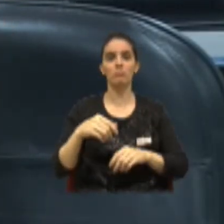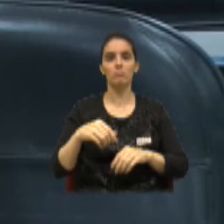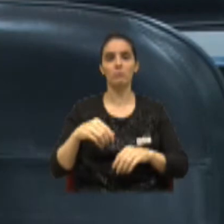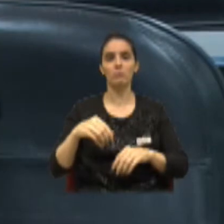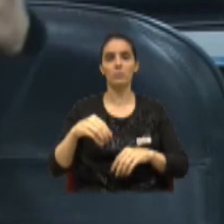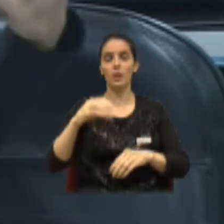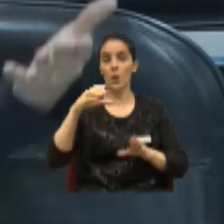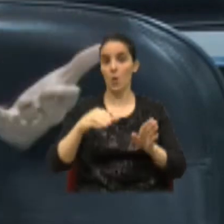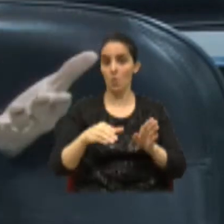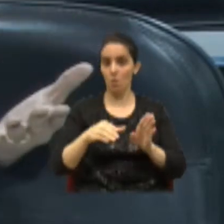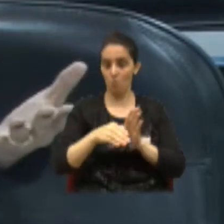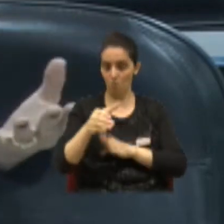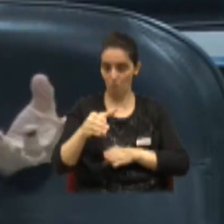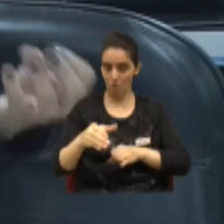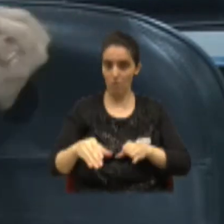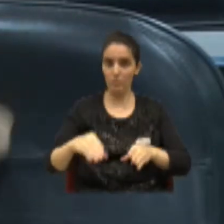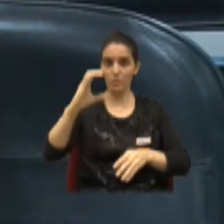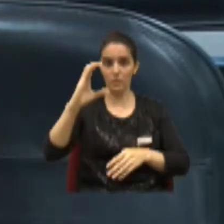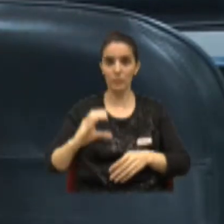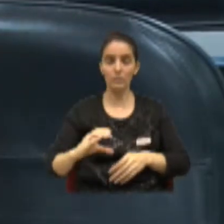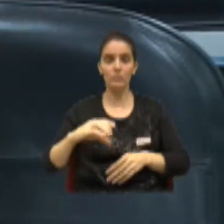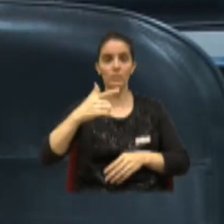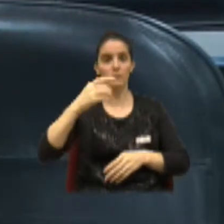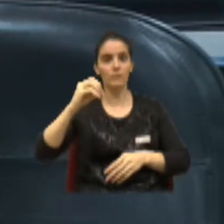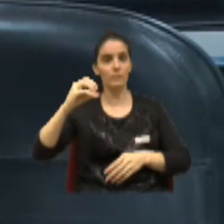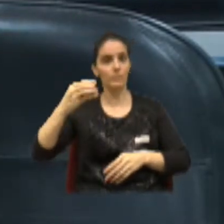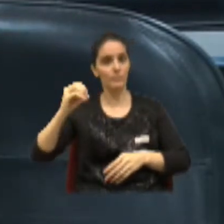muitos se valem dessa situação do divórcio e acabam